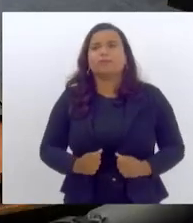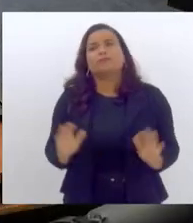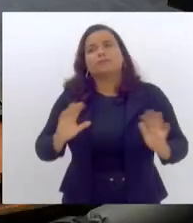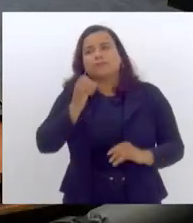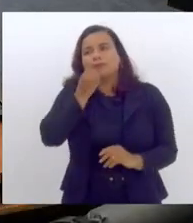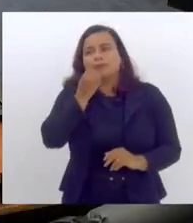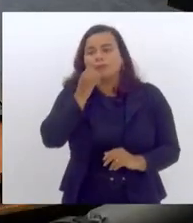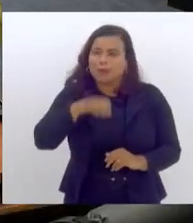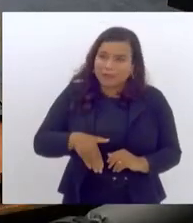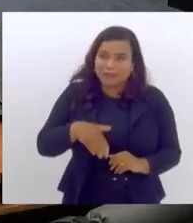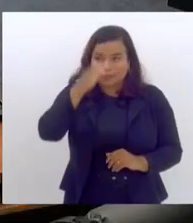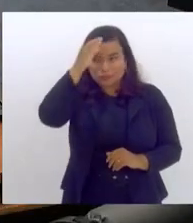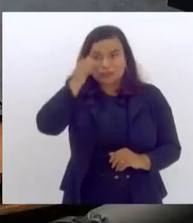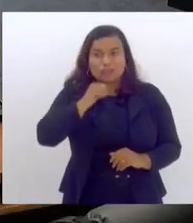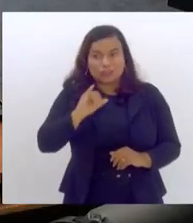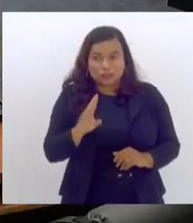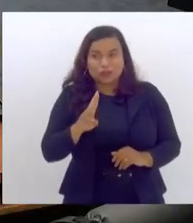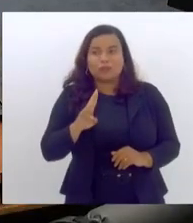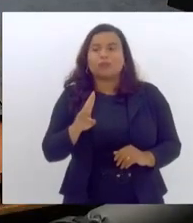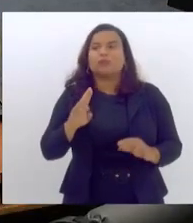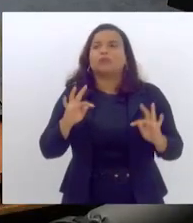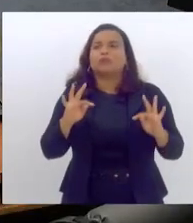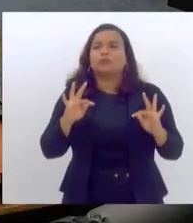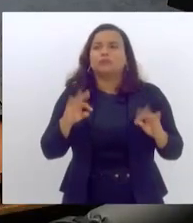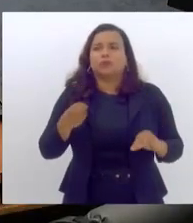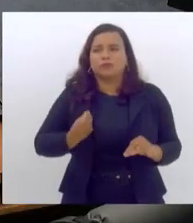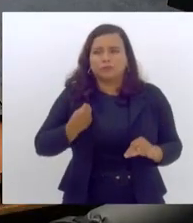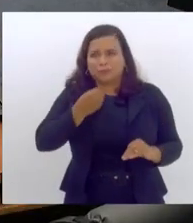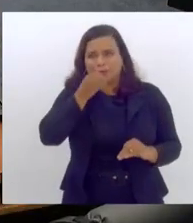Boa tarde, tia Ju. Boa tarde a todos presentes aqui.